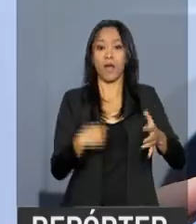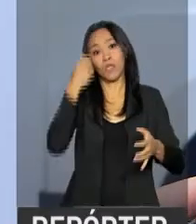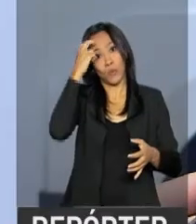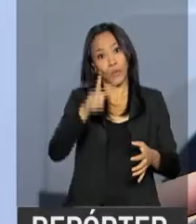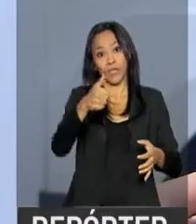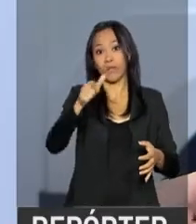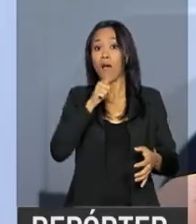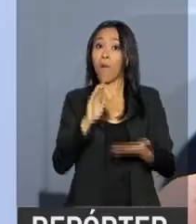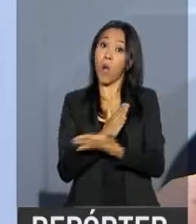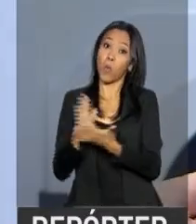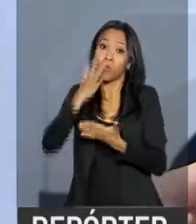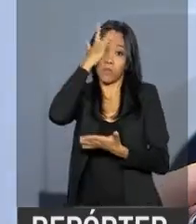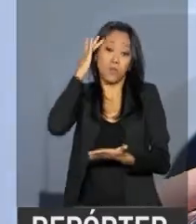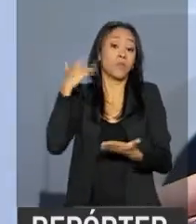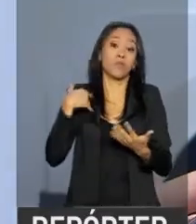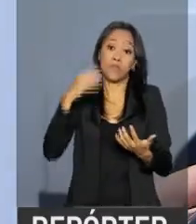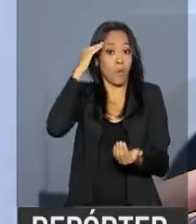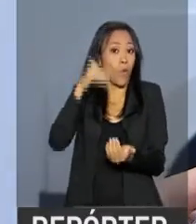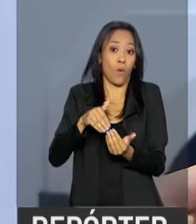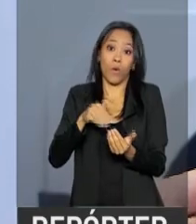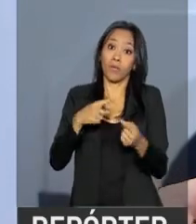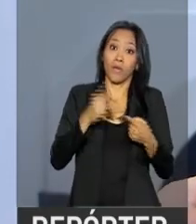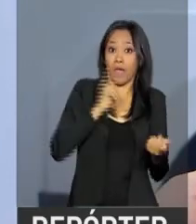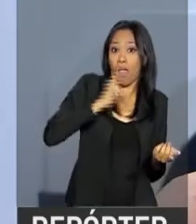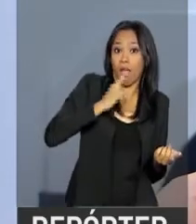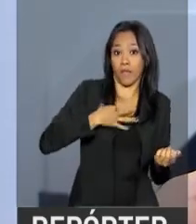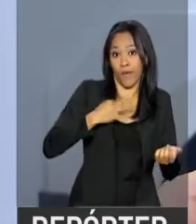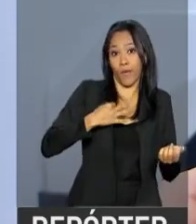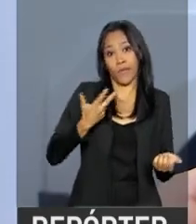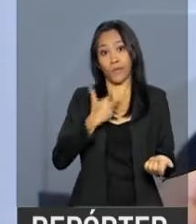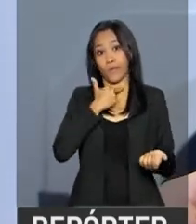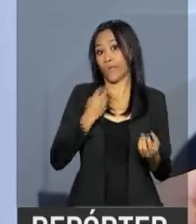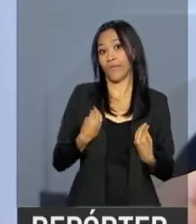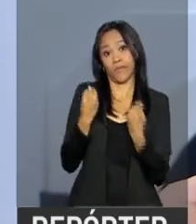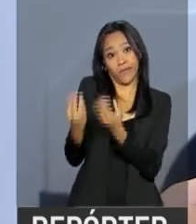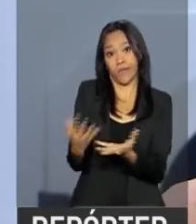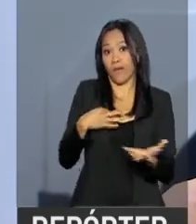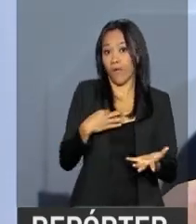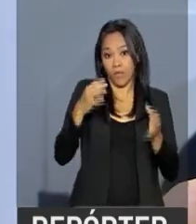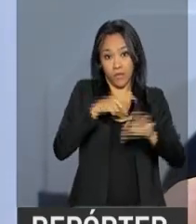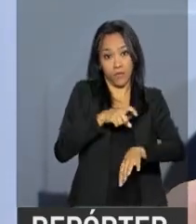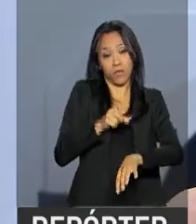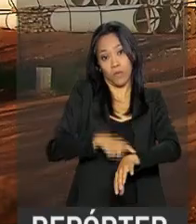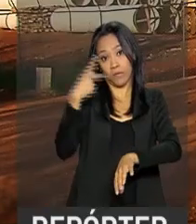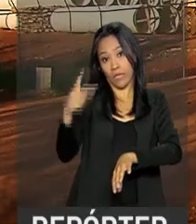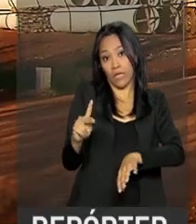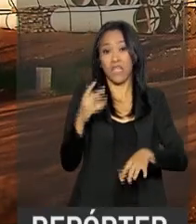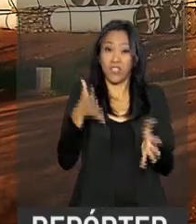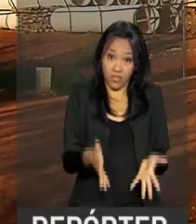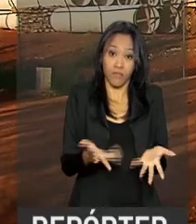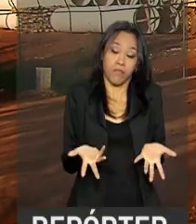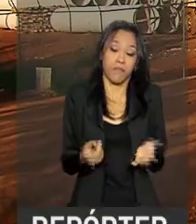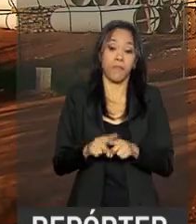clientes não aceitam isso porque querem a roupa sempre mais rápido ea gente não pode entregar no prazo que eles querem então isso é muito chato e para